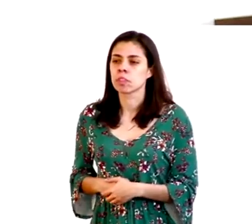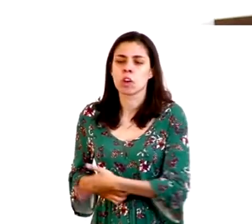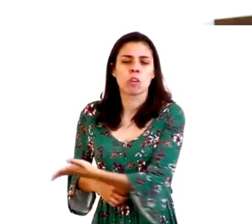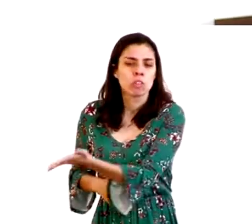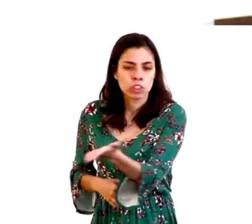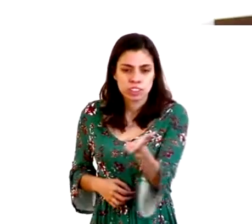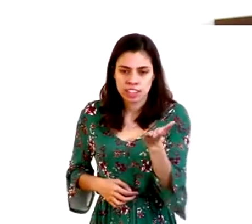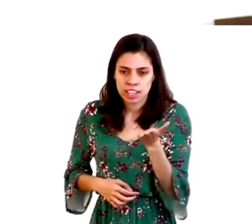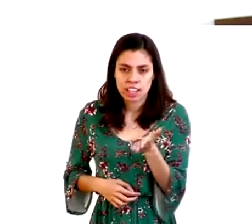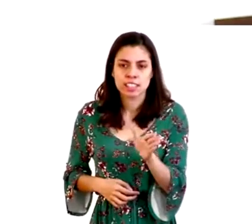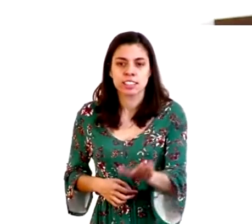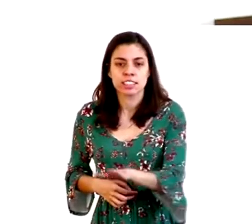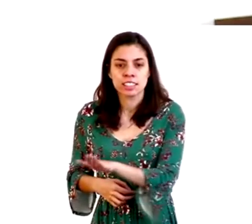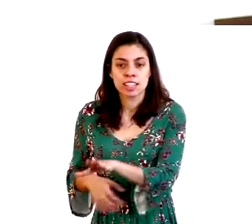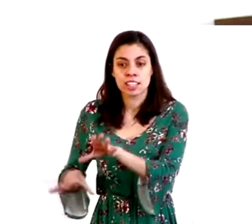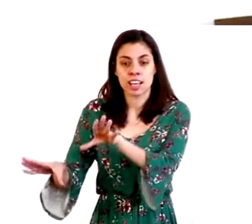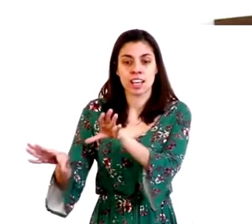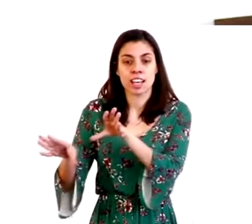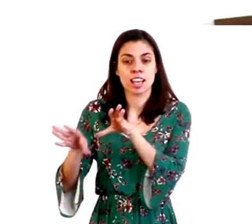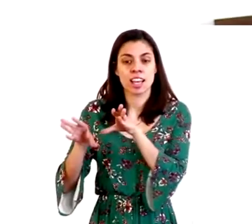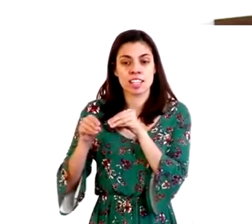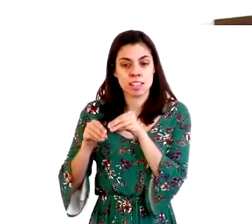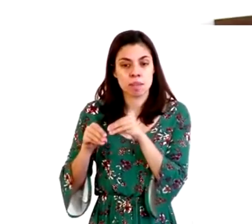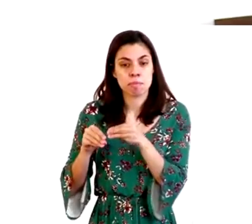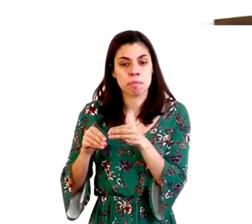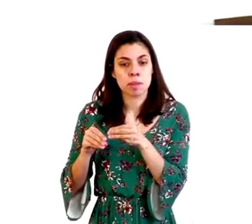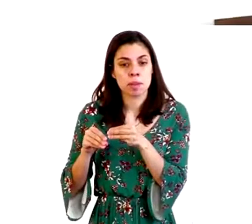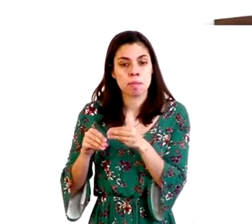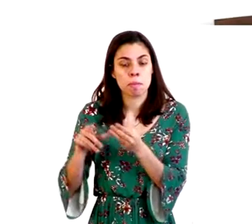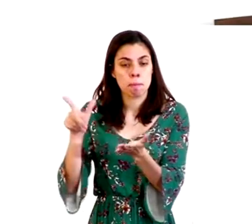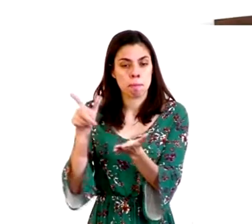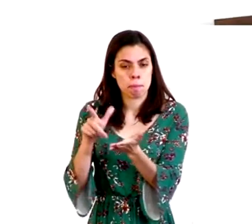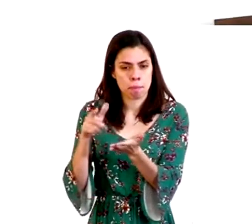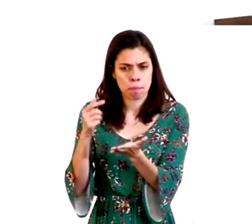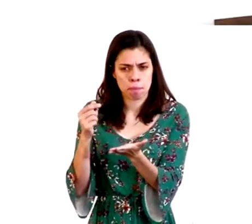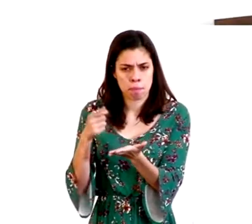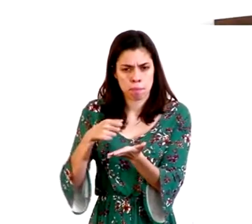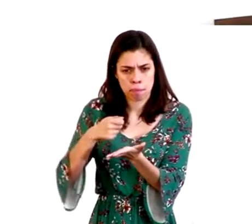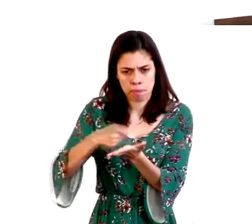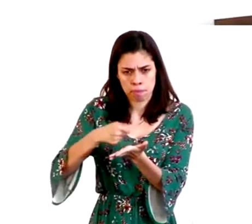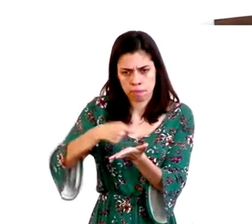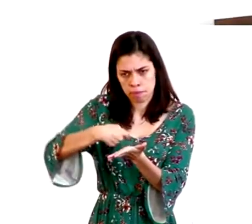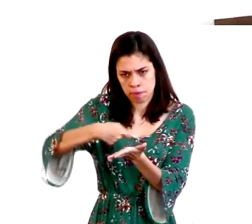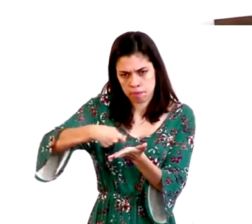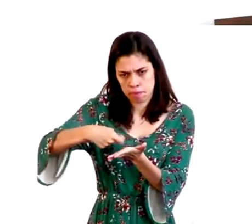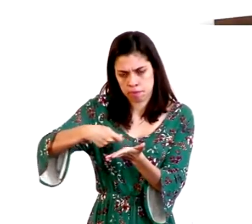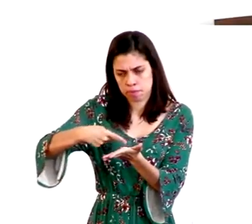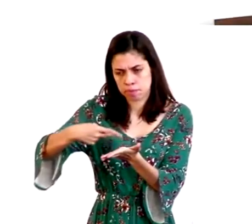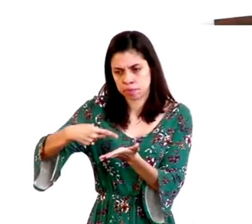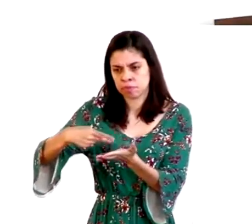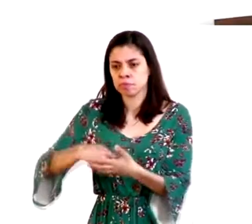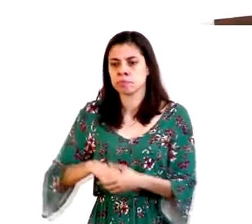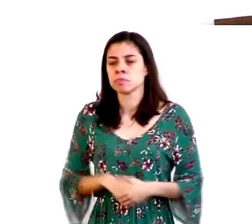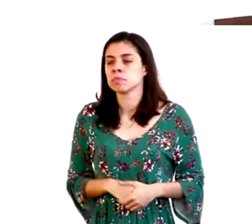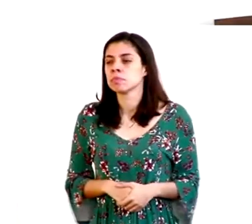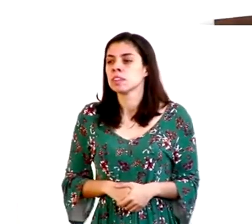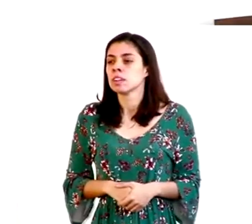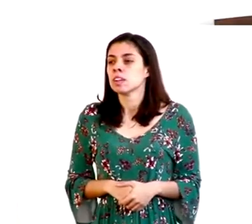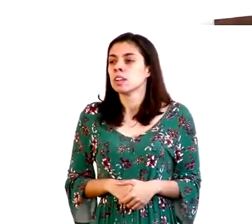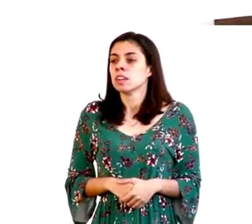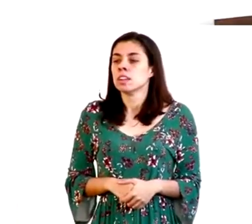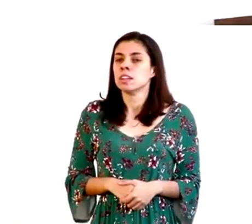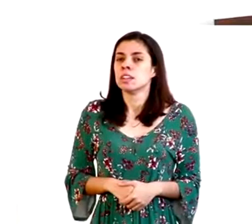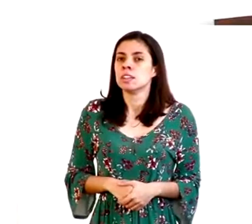são alfabetizadas podem tomar nota do sermão. Aquelas que ainda estão aprendendo,